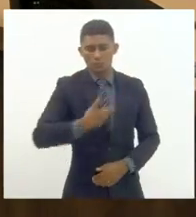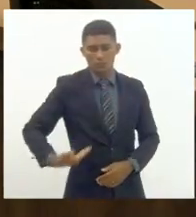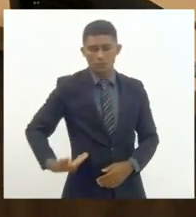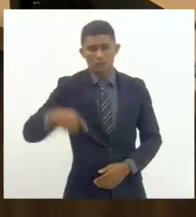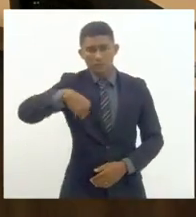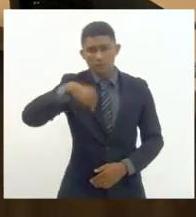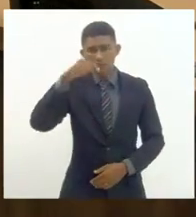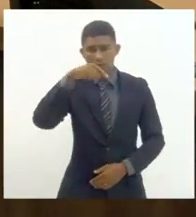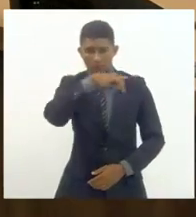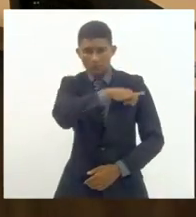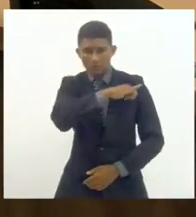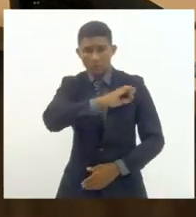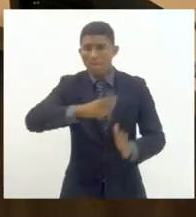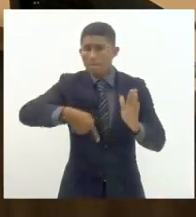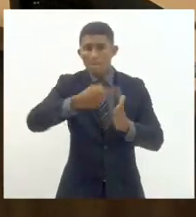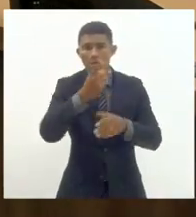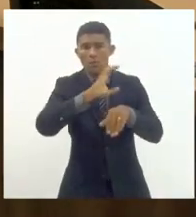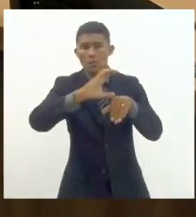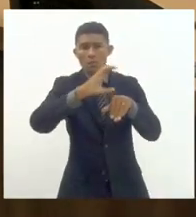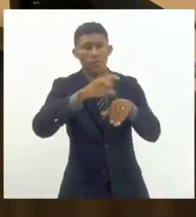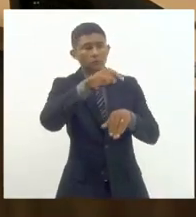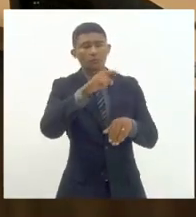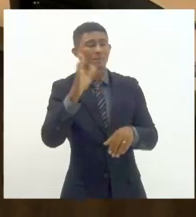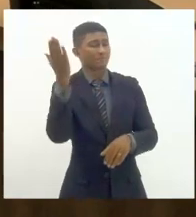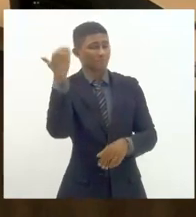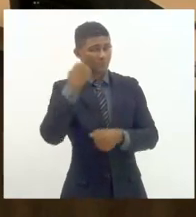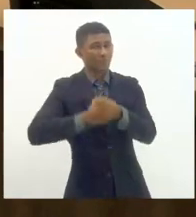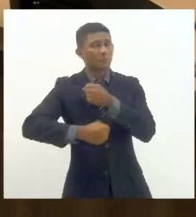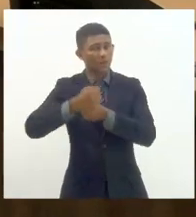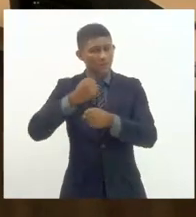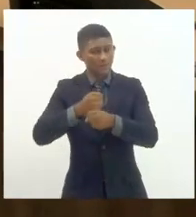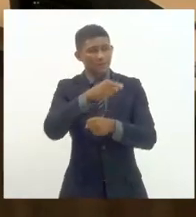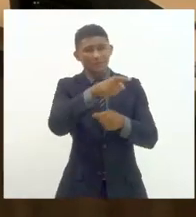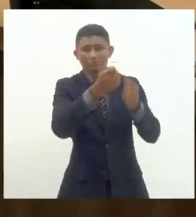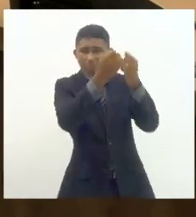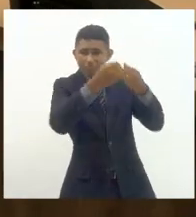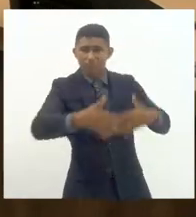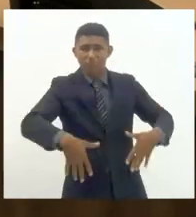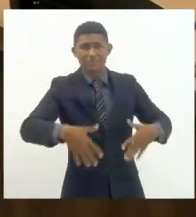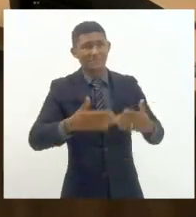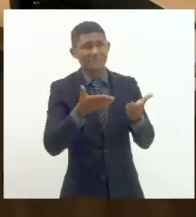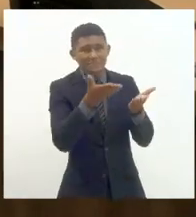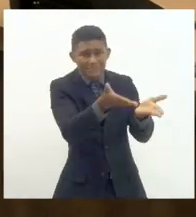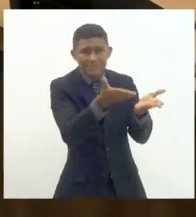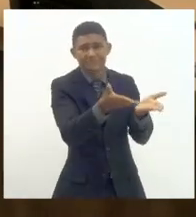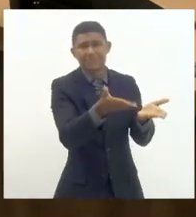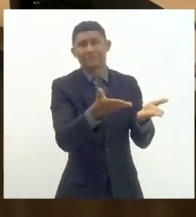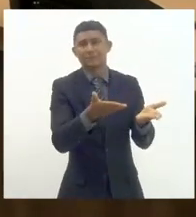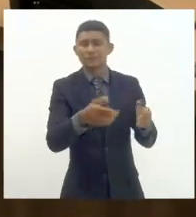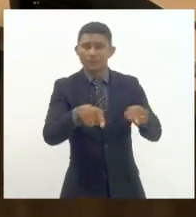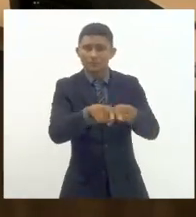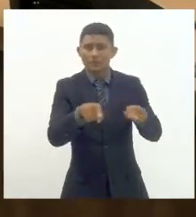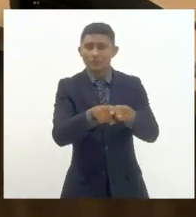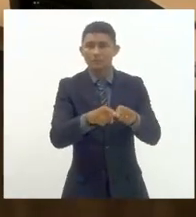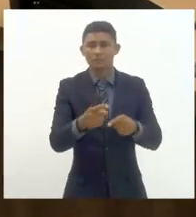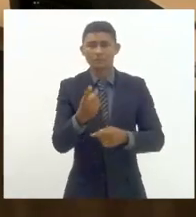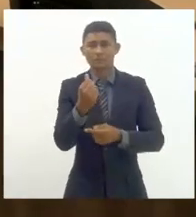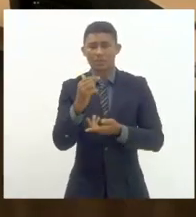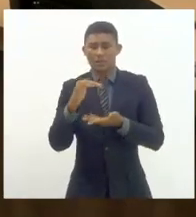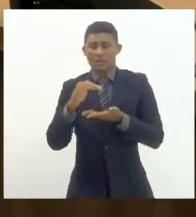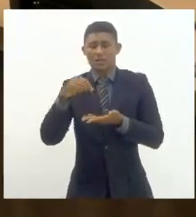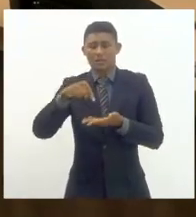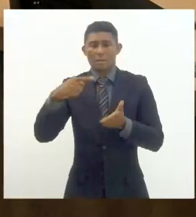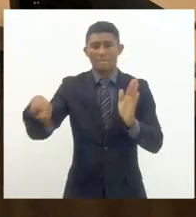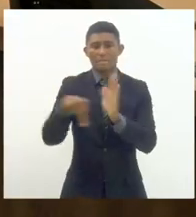Rio de Janeiro, e estava ali completamente vulnerabilizado, sem sequer ter uma receita, um orçamento